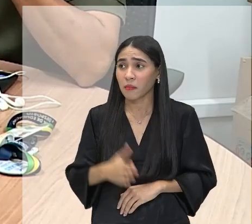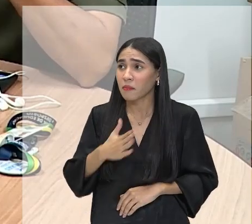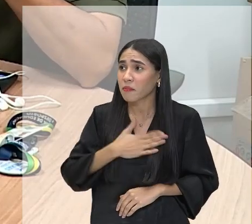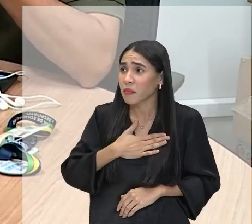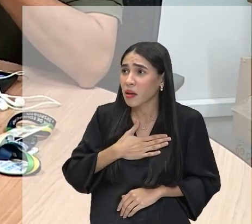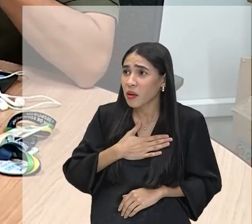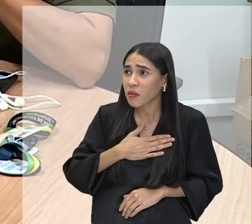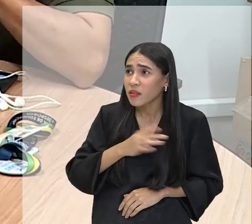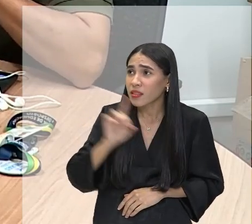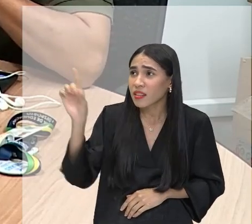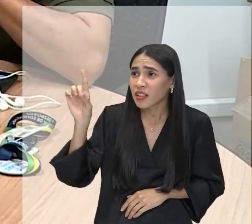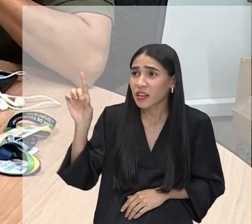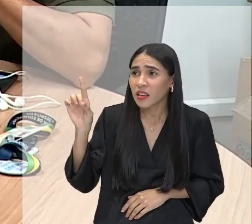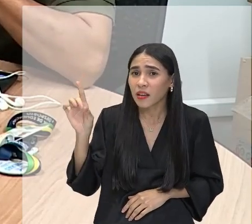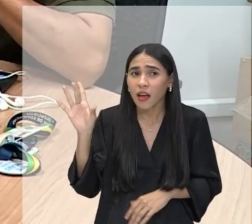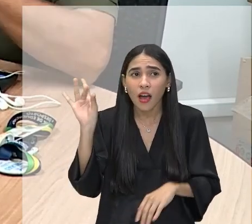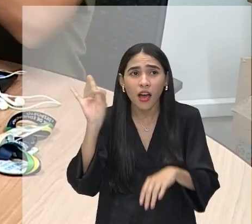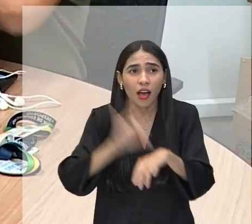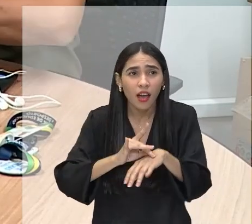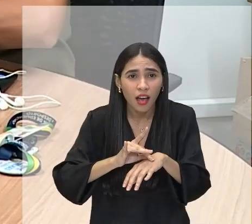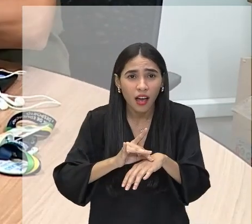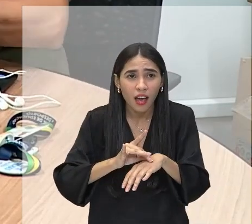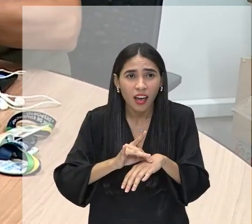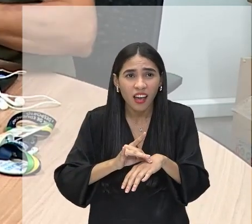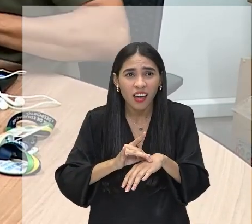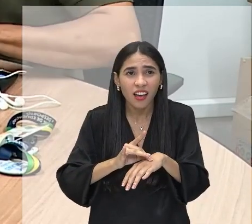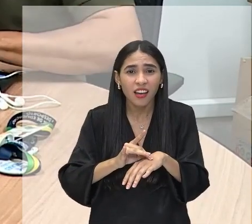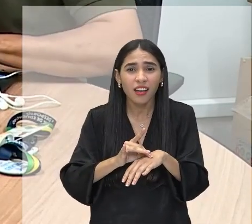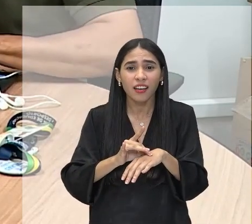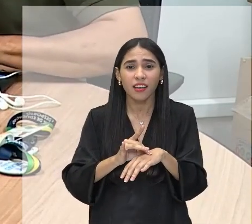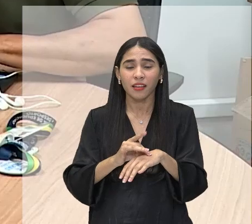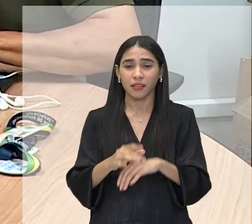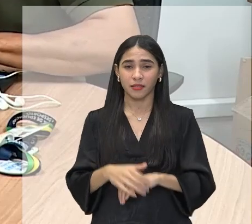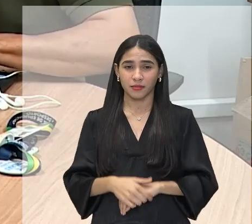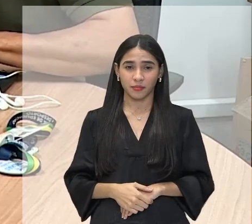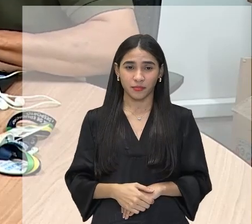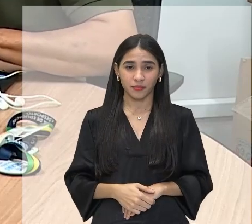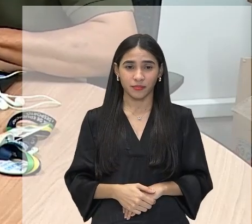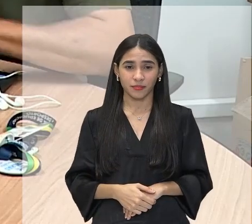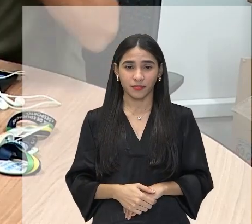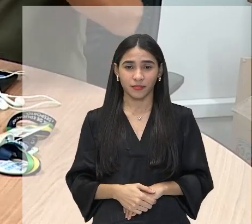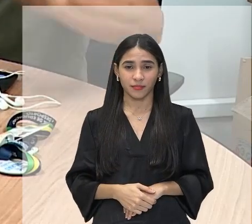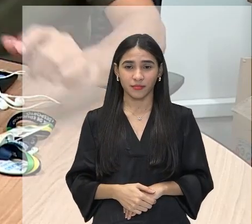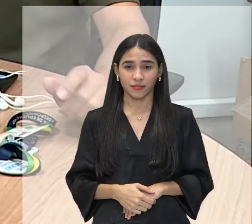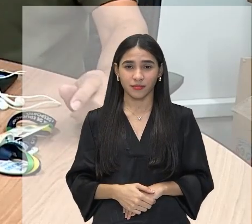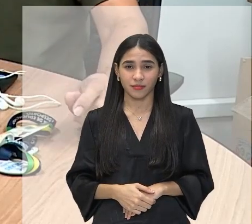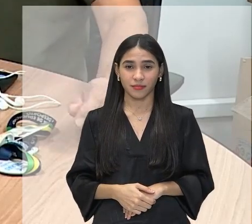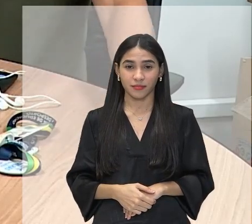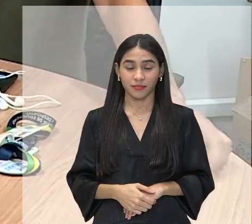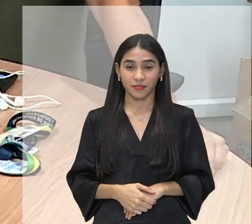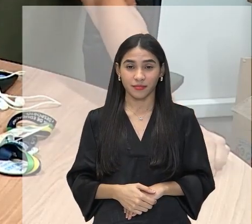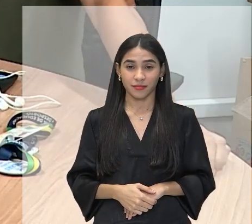Gente, que absurdo! Só um minuto, Luiz. Tá bom.